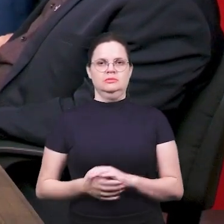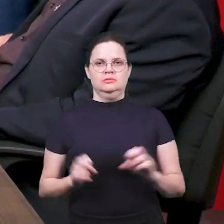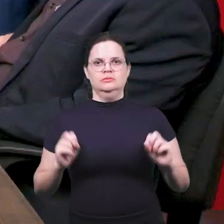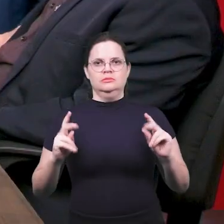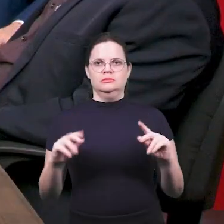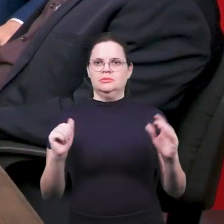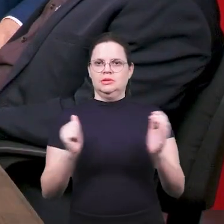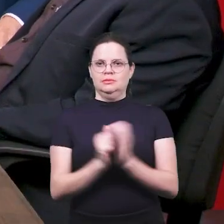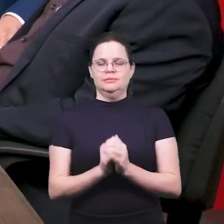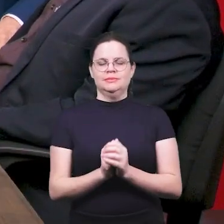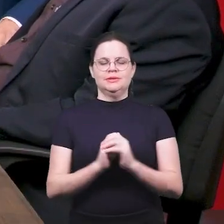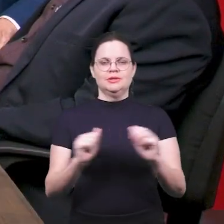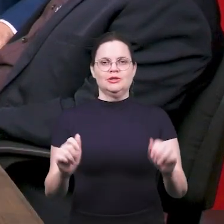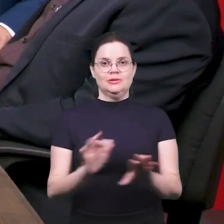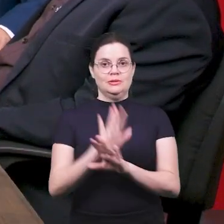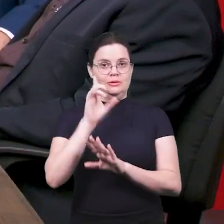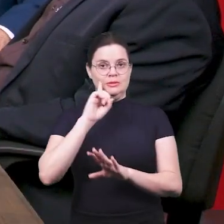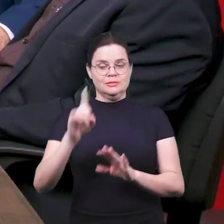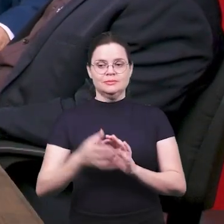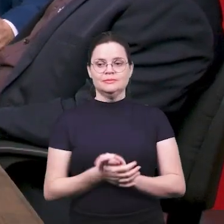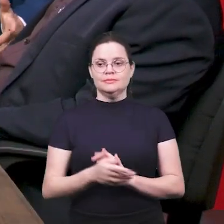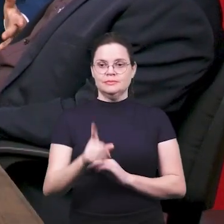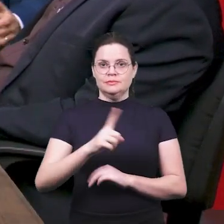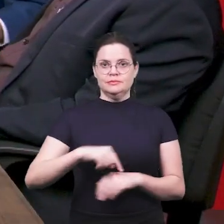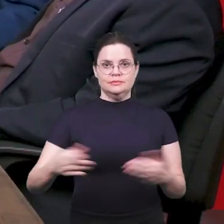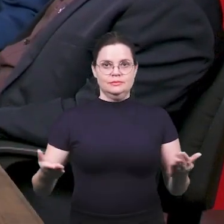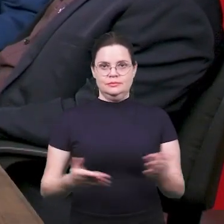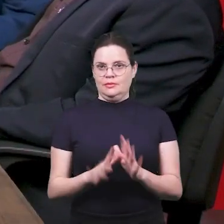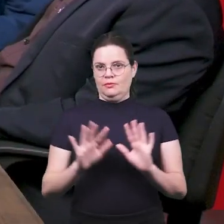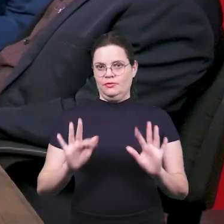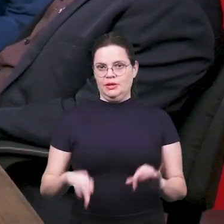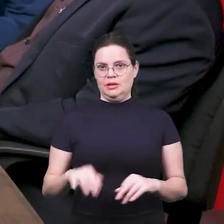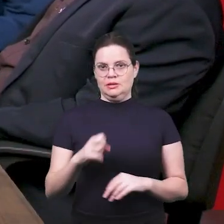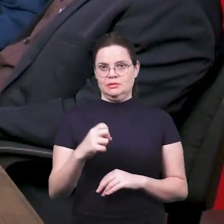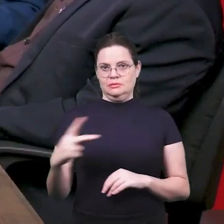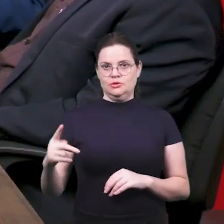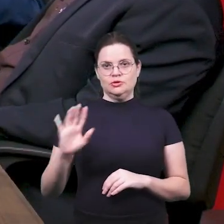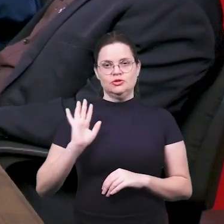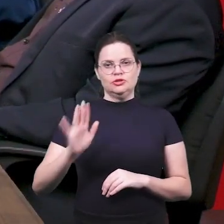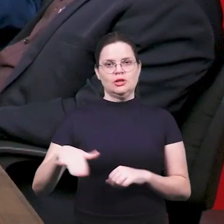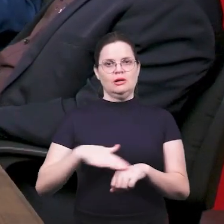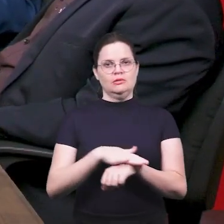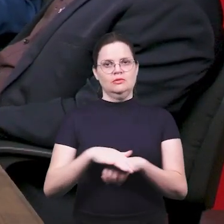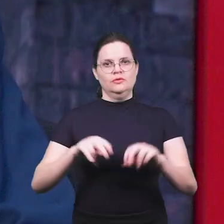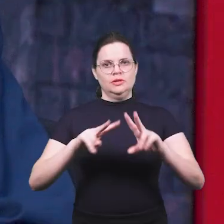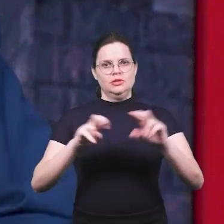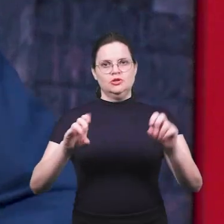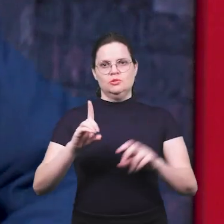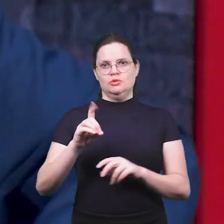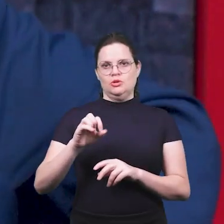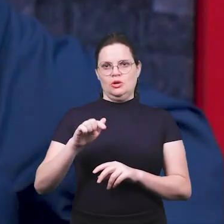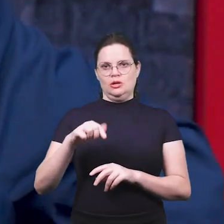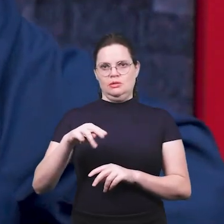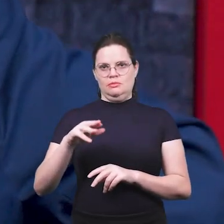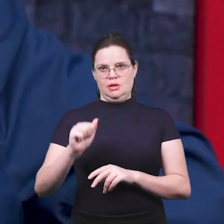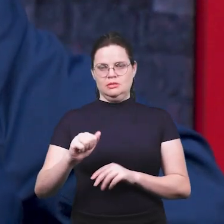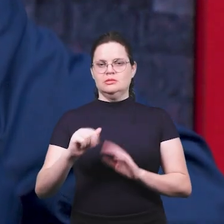Glória a Deus. Isso. Nós estamos fechando esse episódio. Falamos sobre os dogmas.